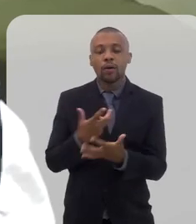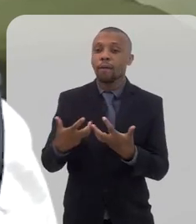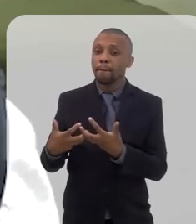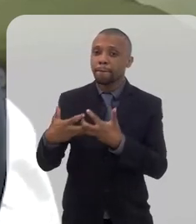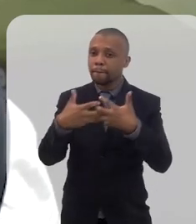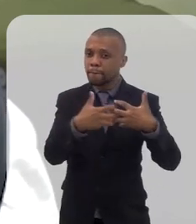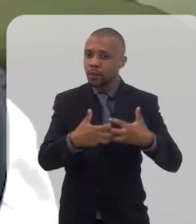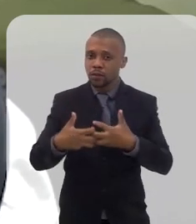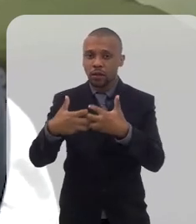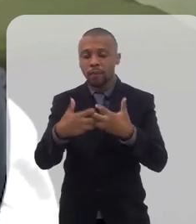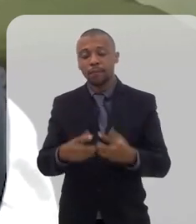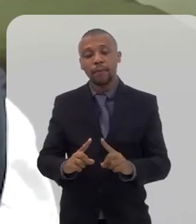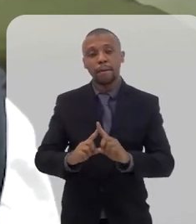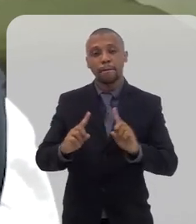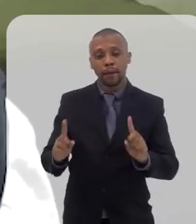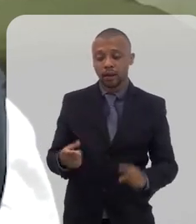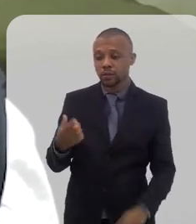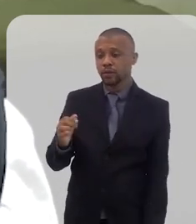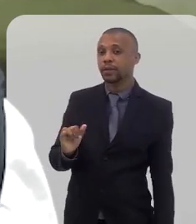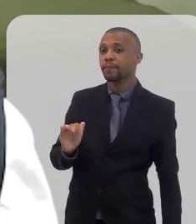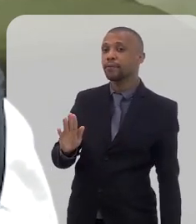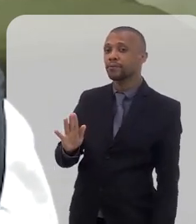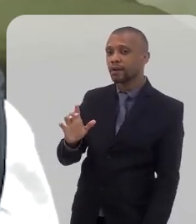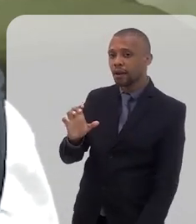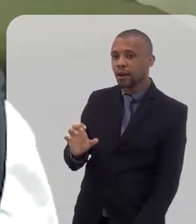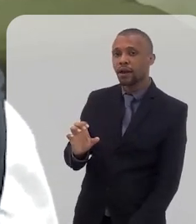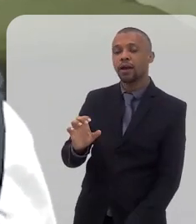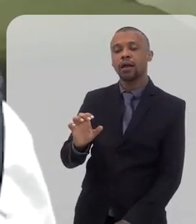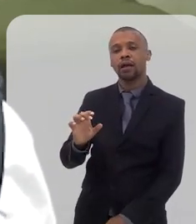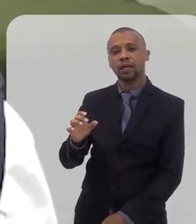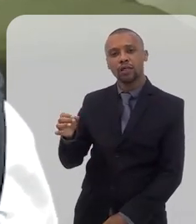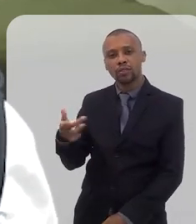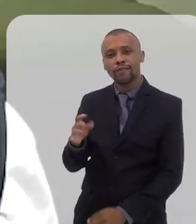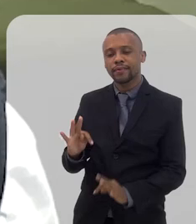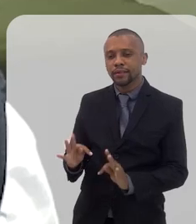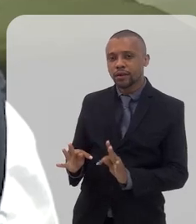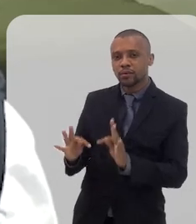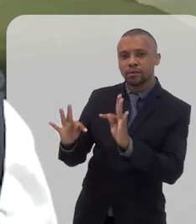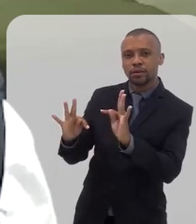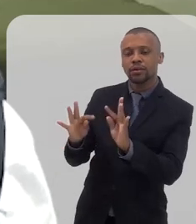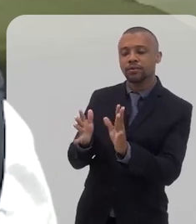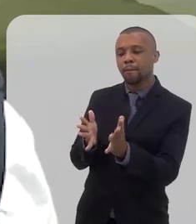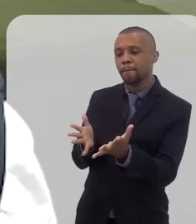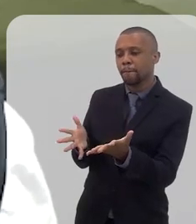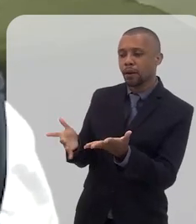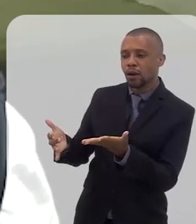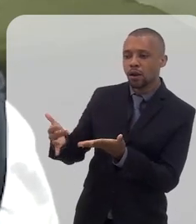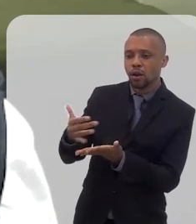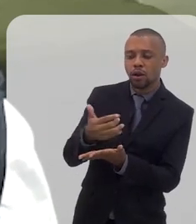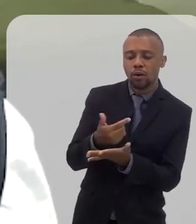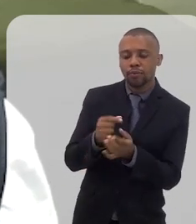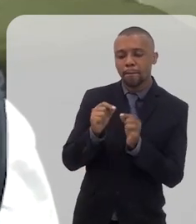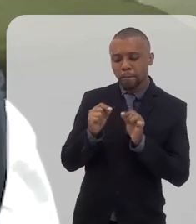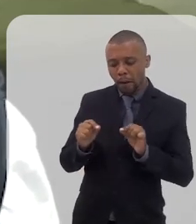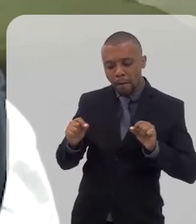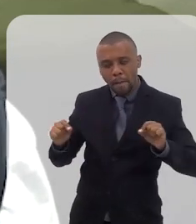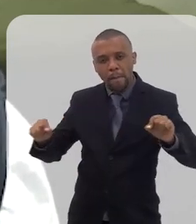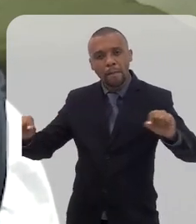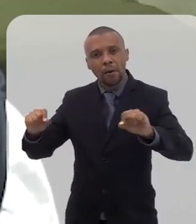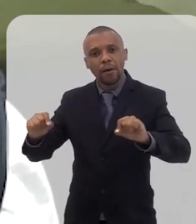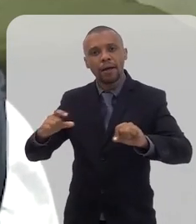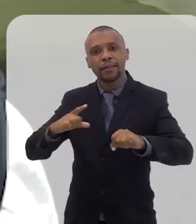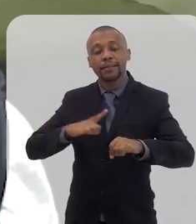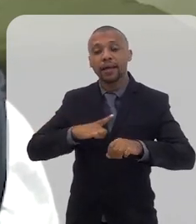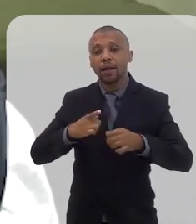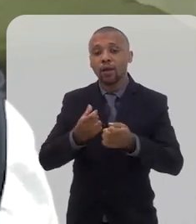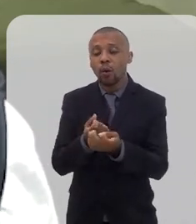Petrópolis, mas o IBGE, assim, com a nova tecnologia de captação de pontos de coordenada, ela abre um leque